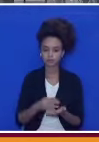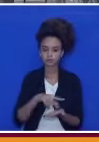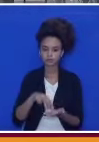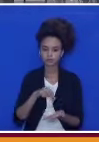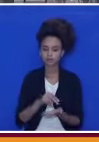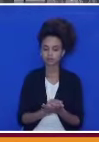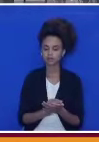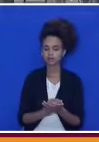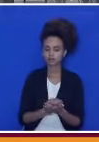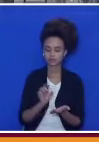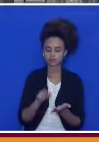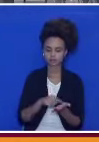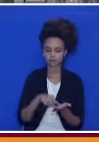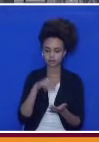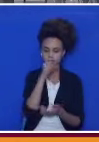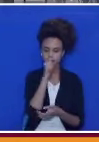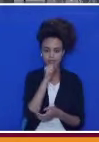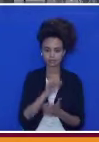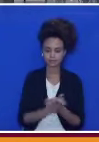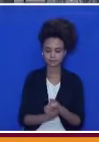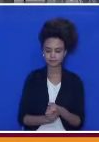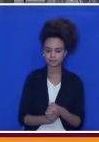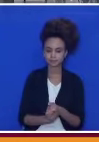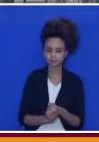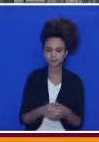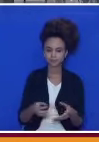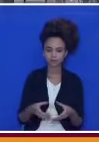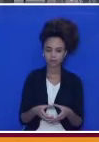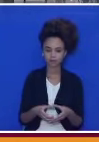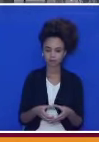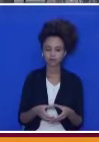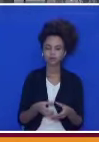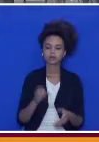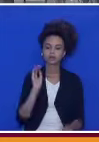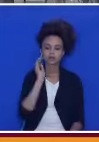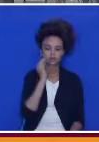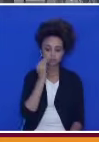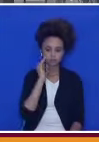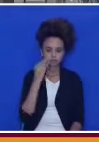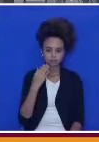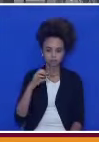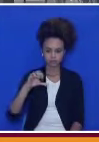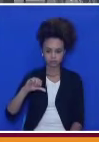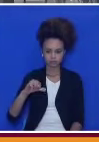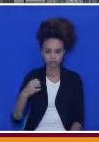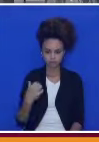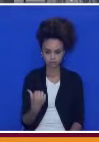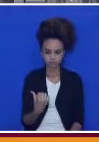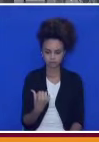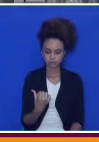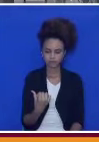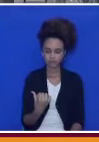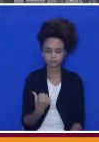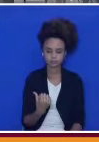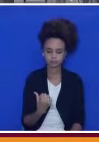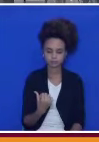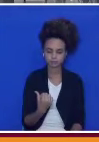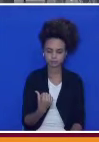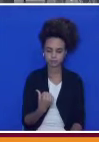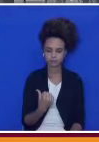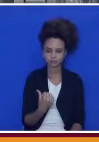Começou o sorteio da Lotomania. Bola rosa número 96. Rosa 96.